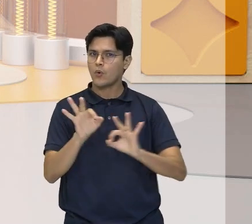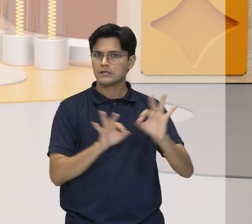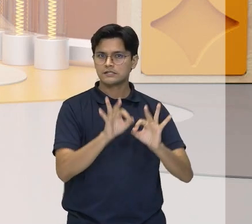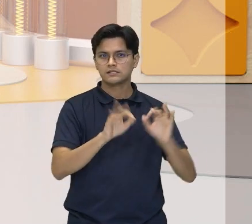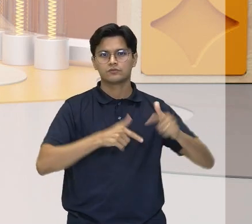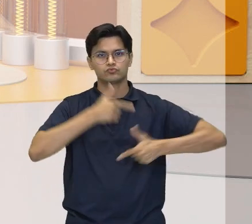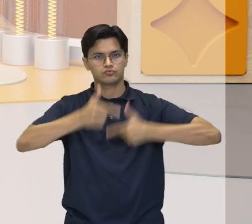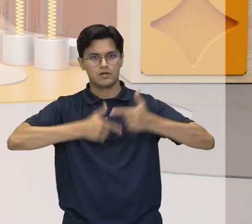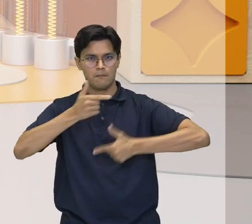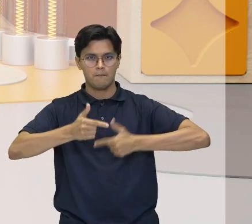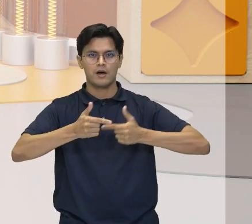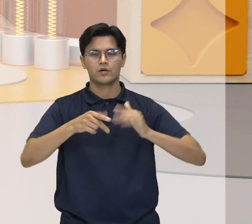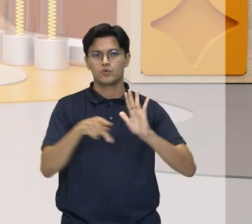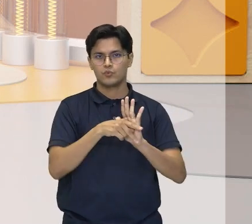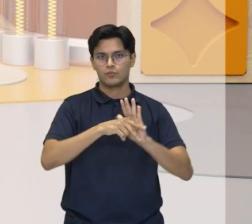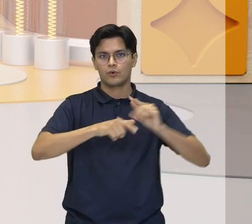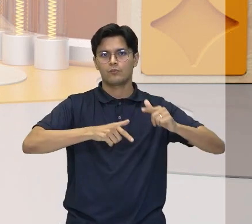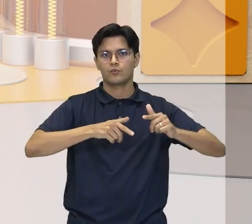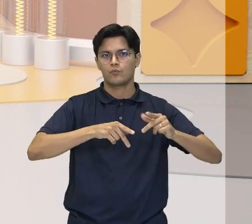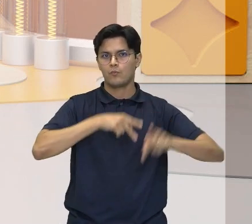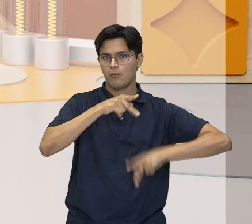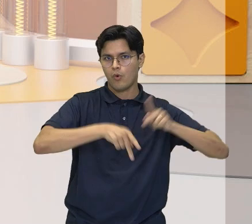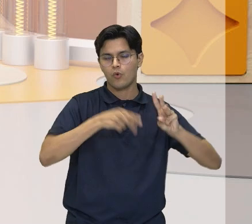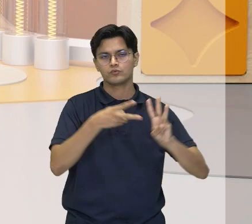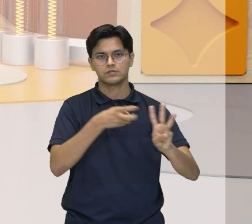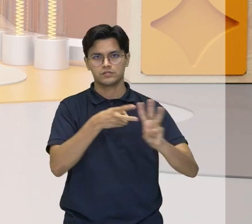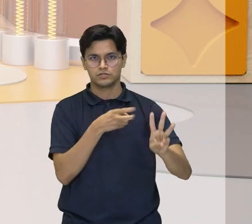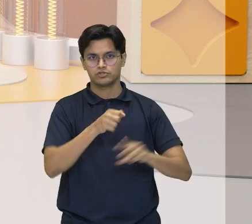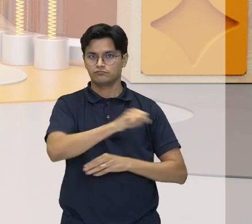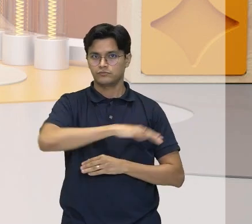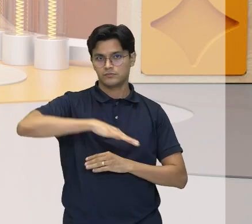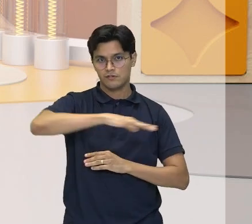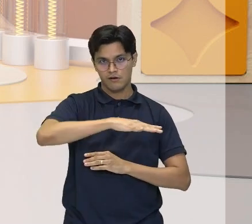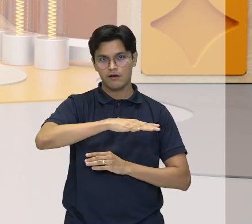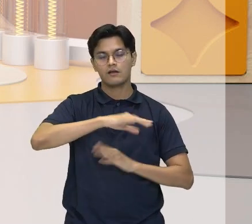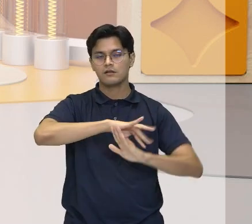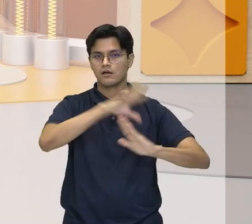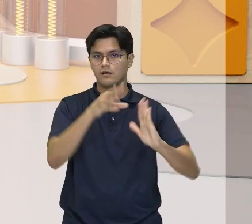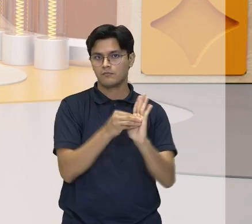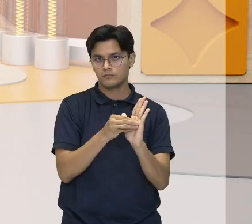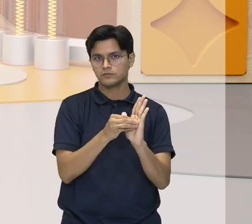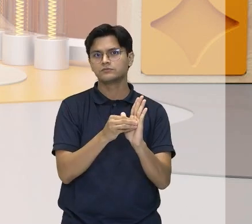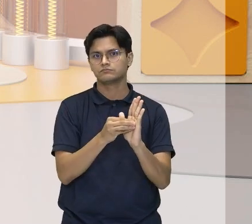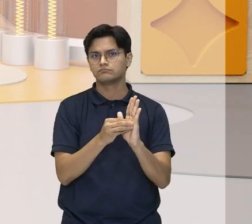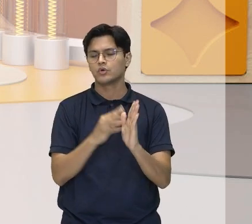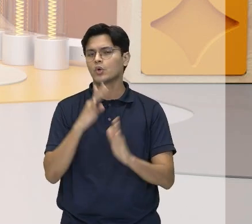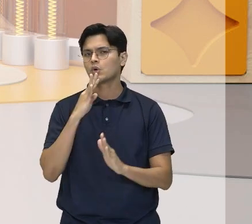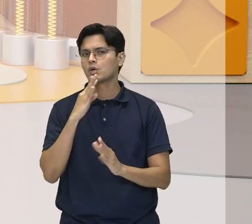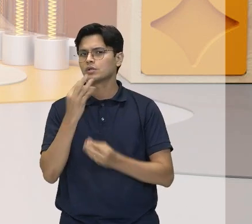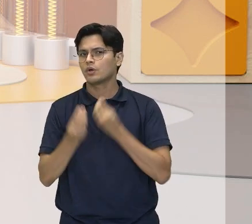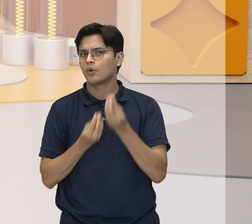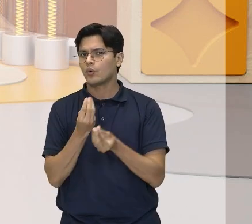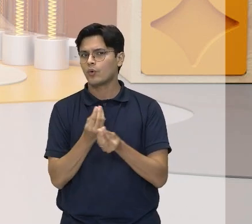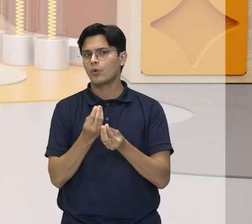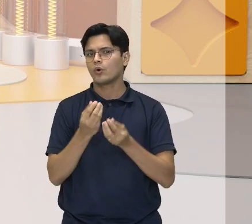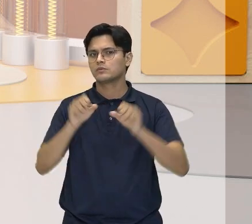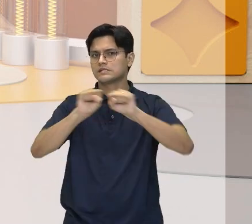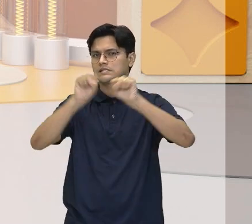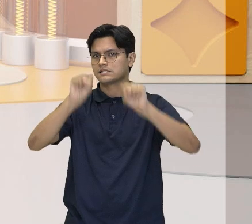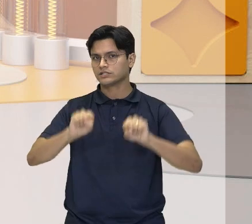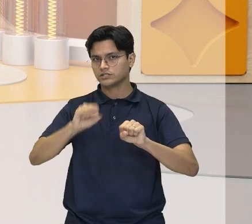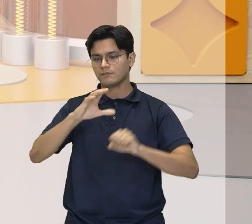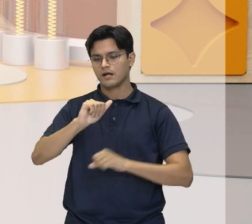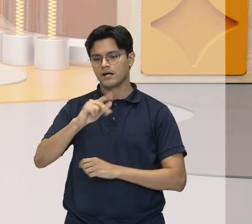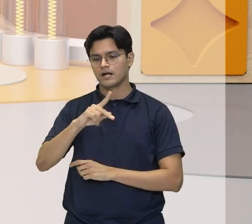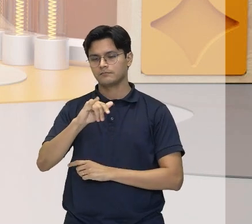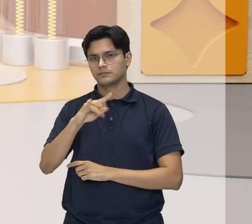dos povos indígenas na região, conhecido como Sistema de Capitães de Aldeia. Isso